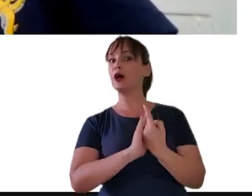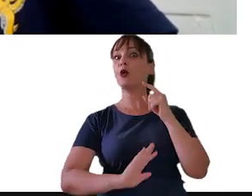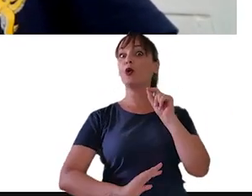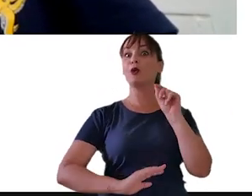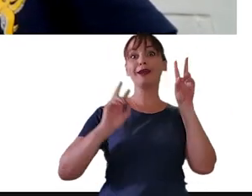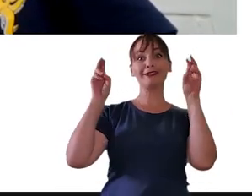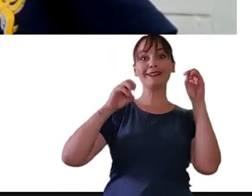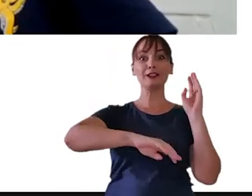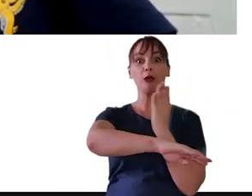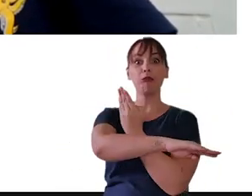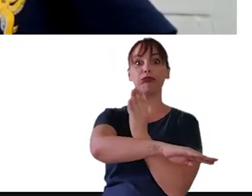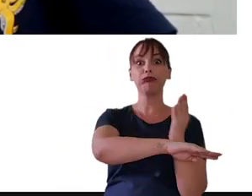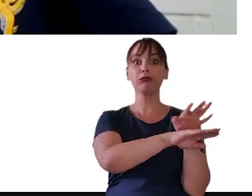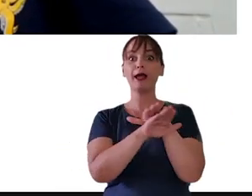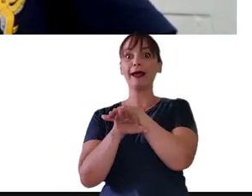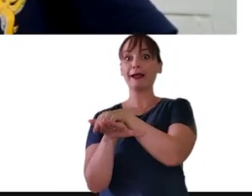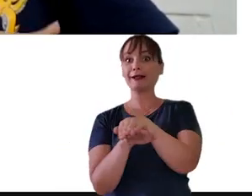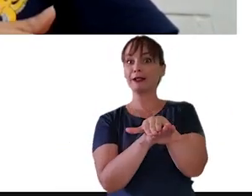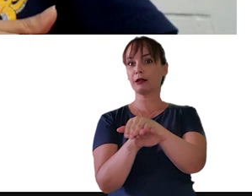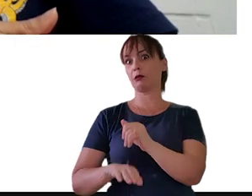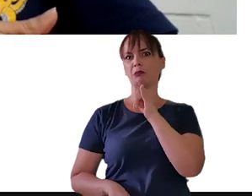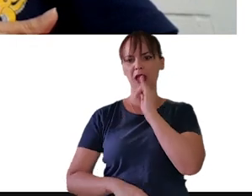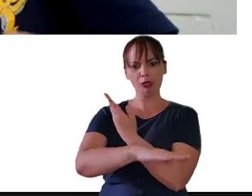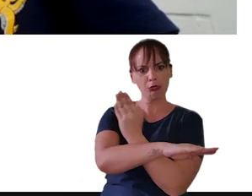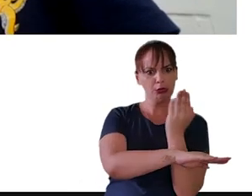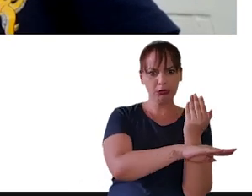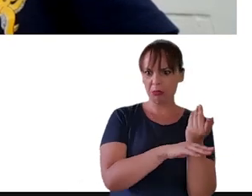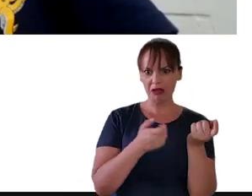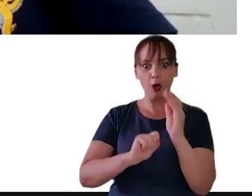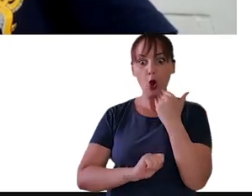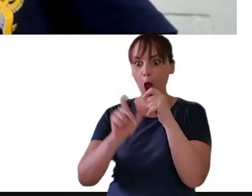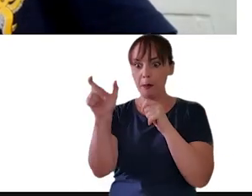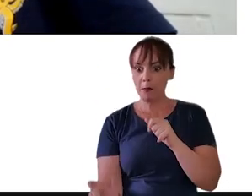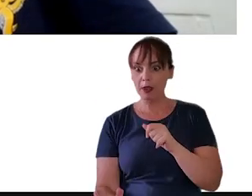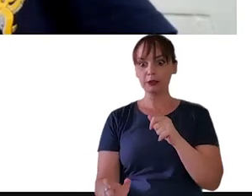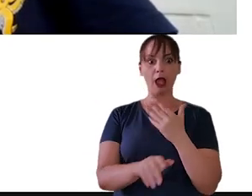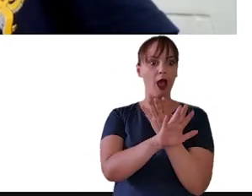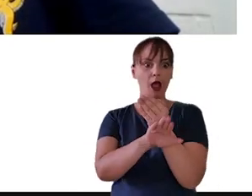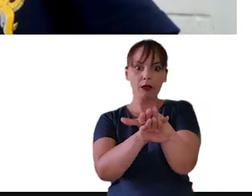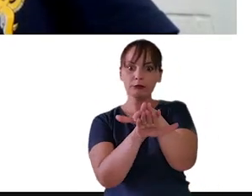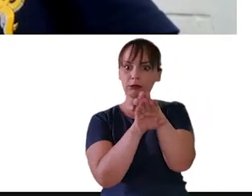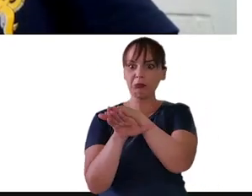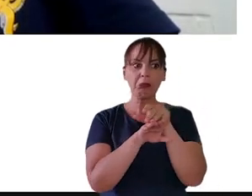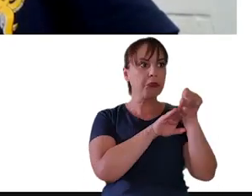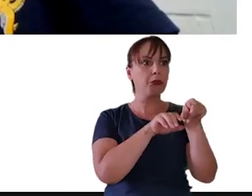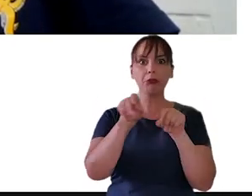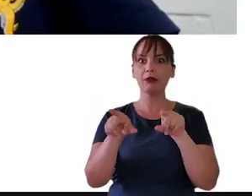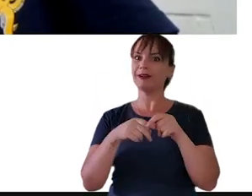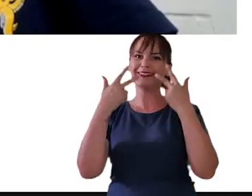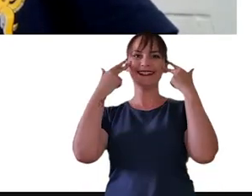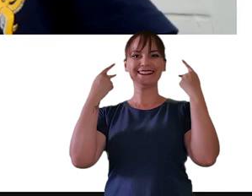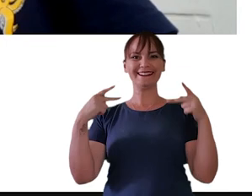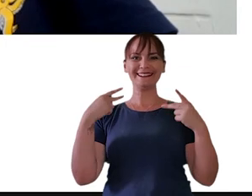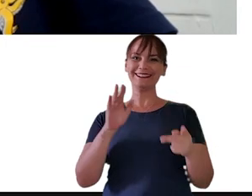sobre tubarões, sobre raias. Por exemplo, se tubarão come gente, se a raia solta o ferrão, essas coisas